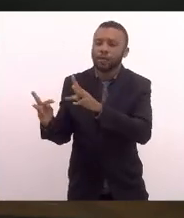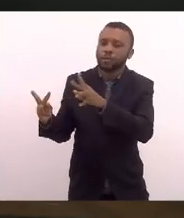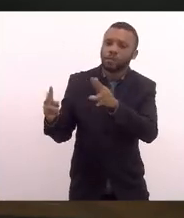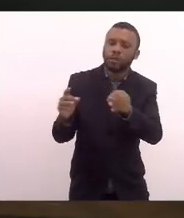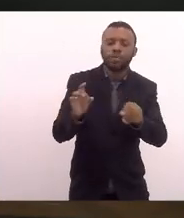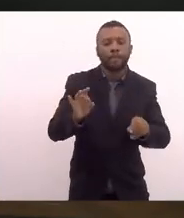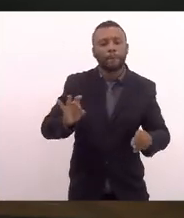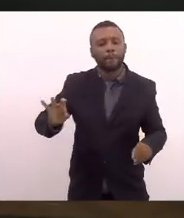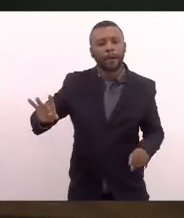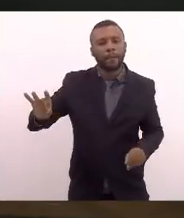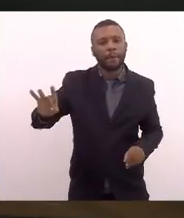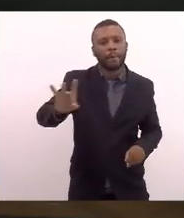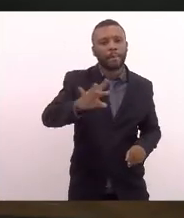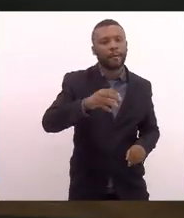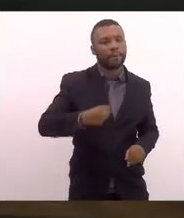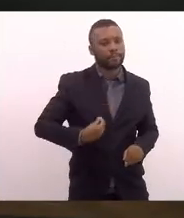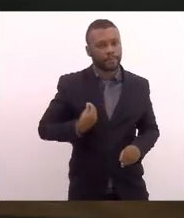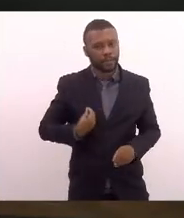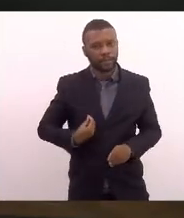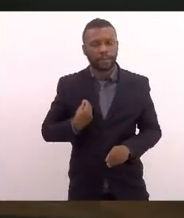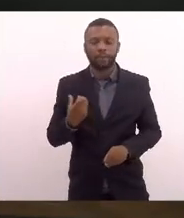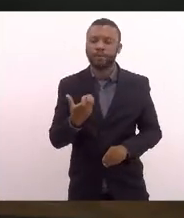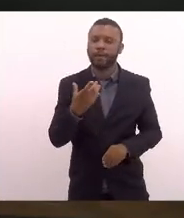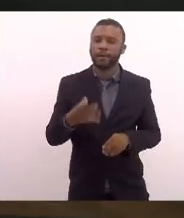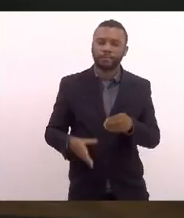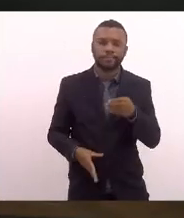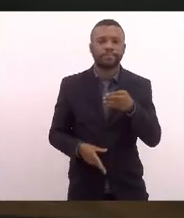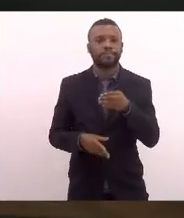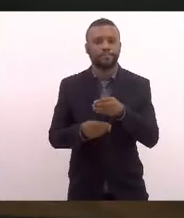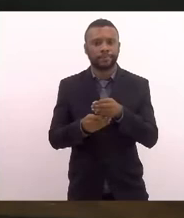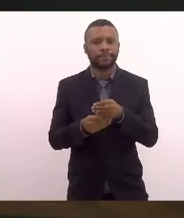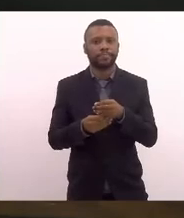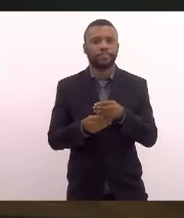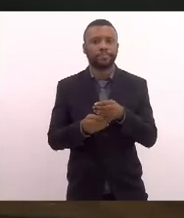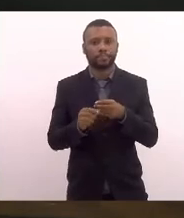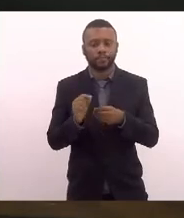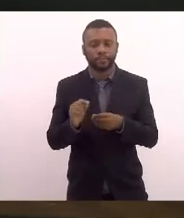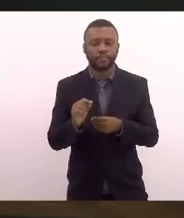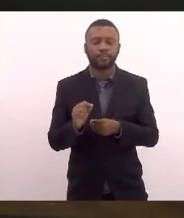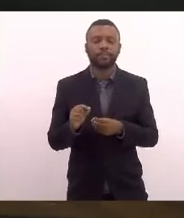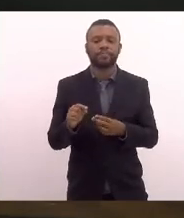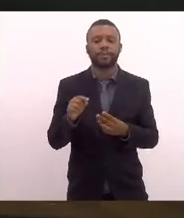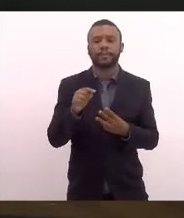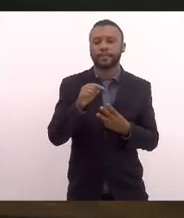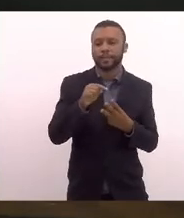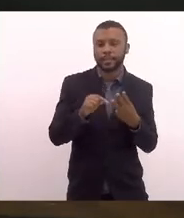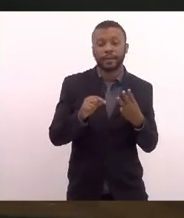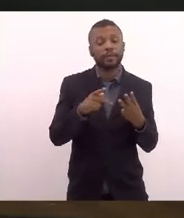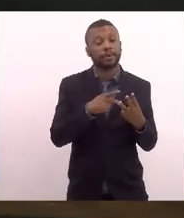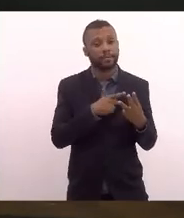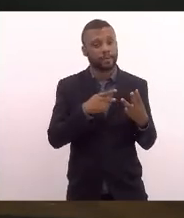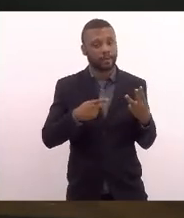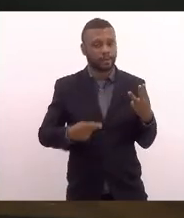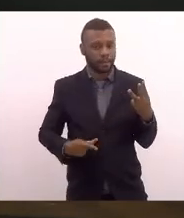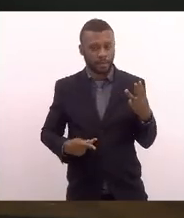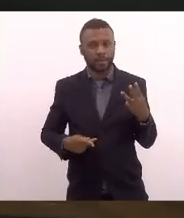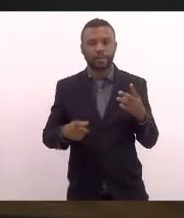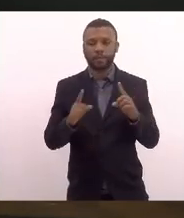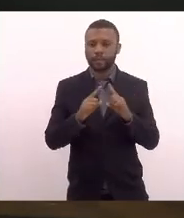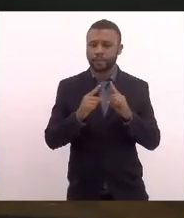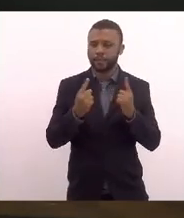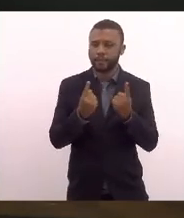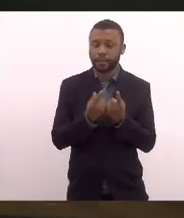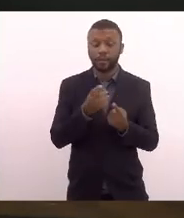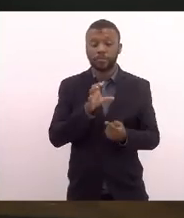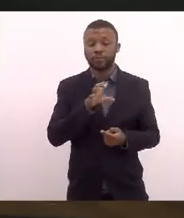presentes, e vou ressaltar que três presidentes da Seção Rio de